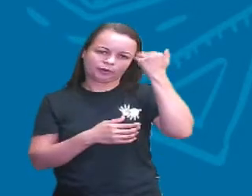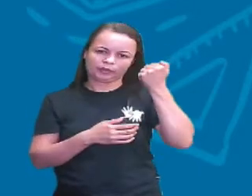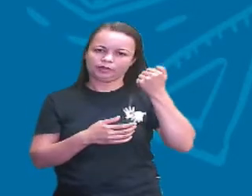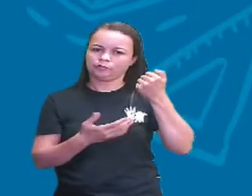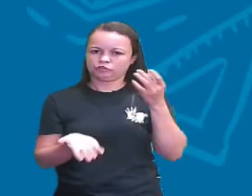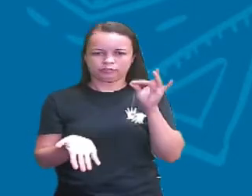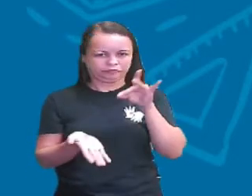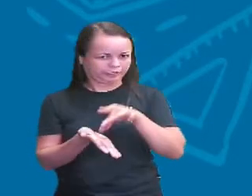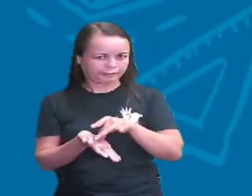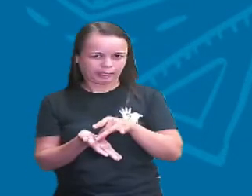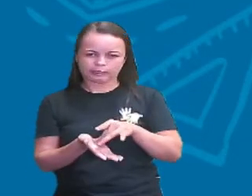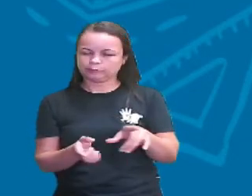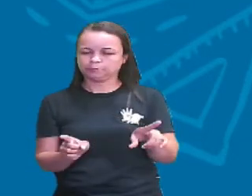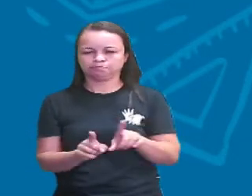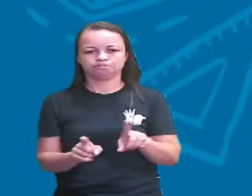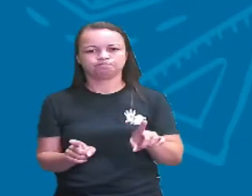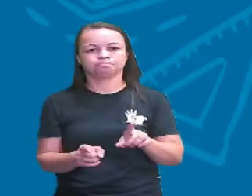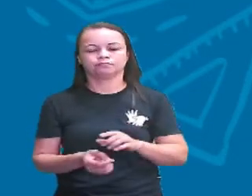verdade.